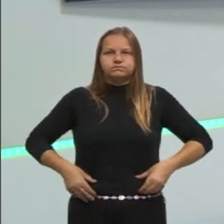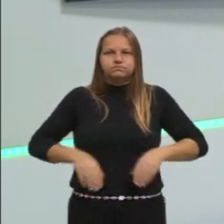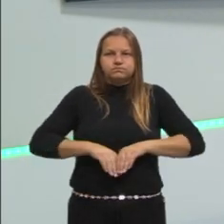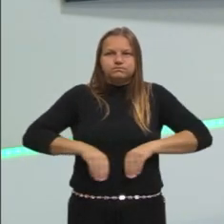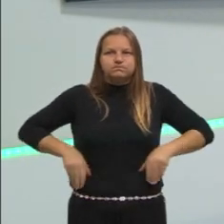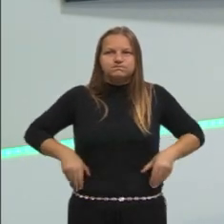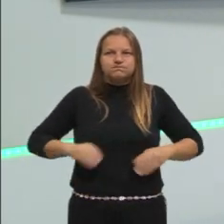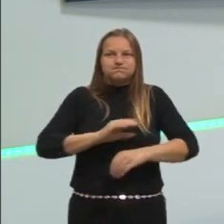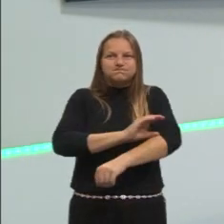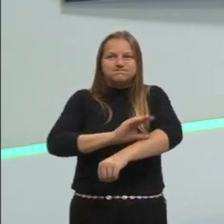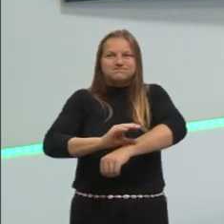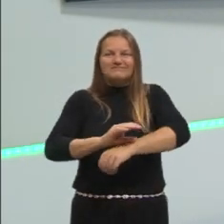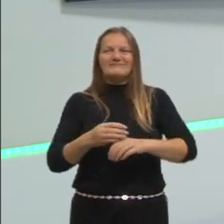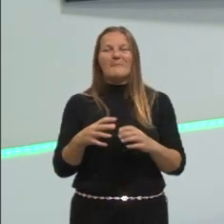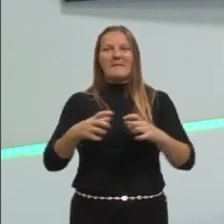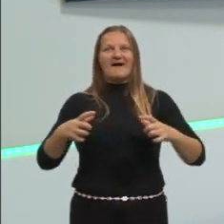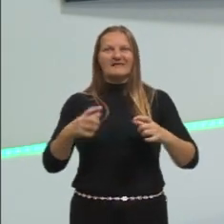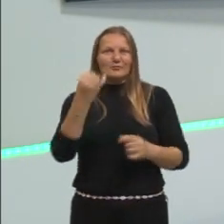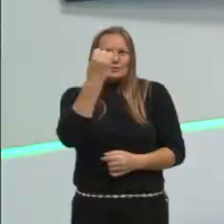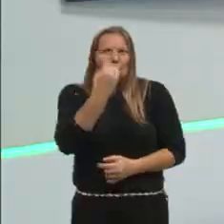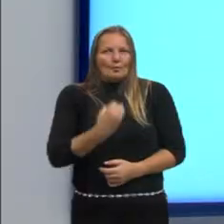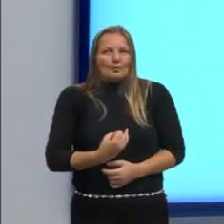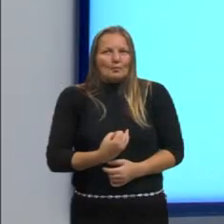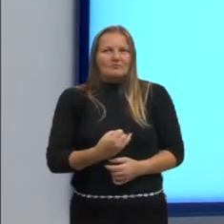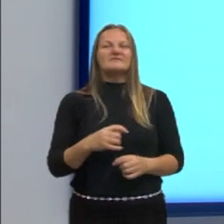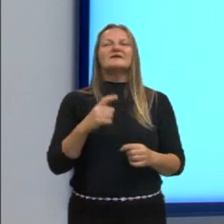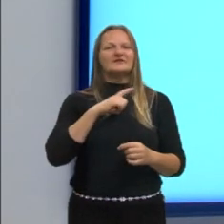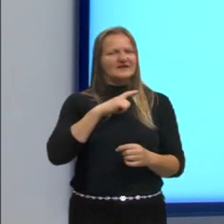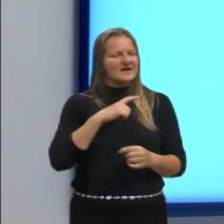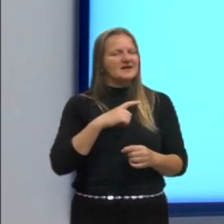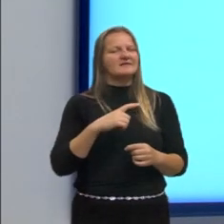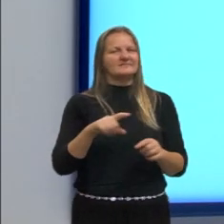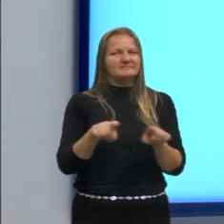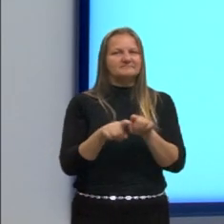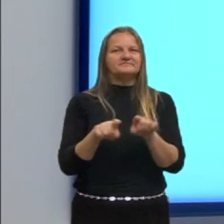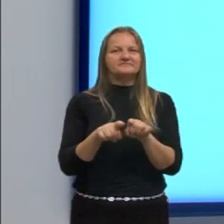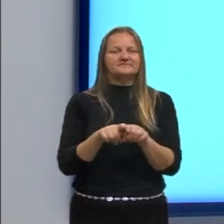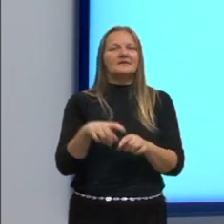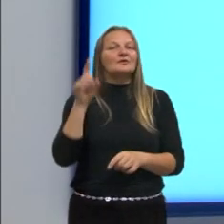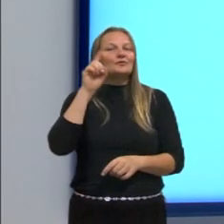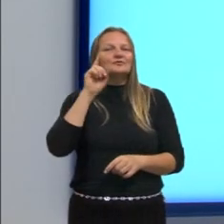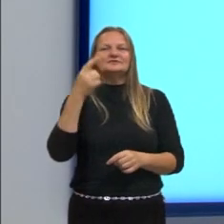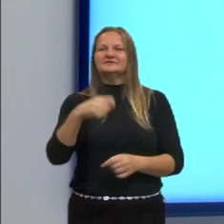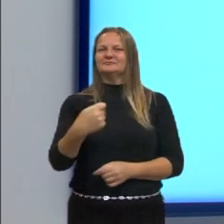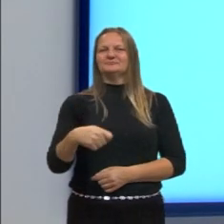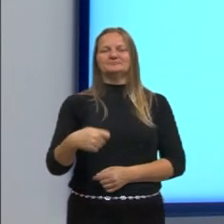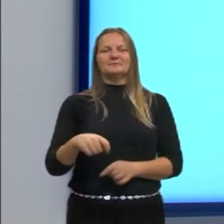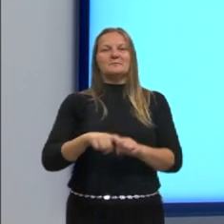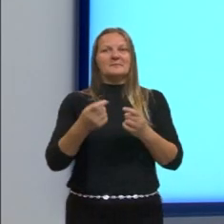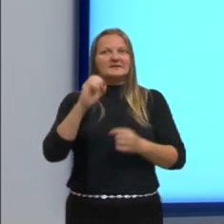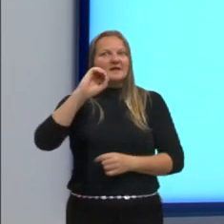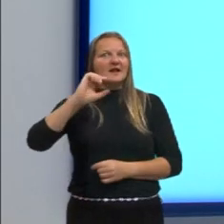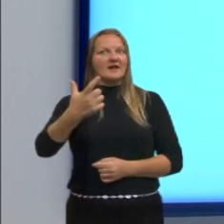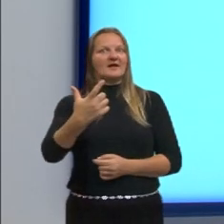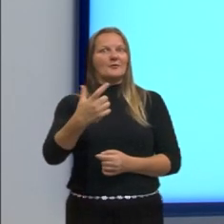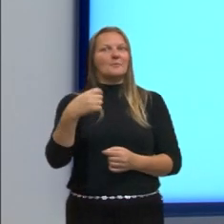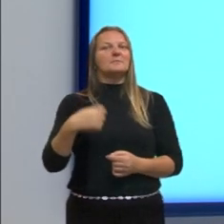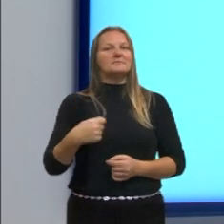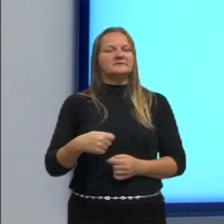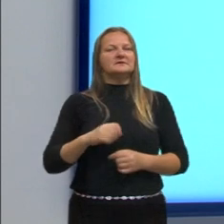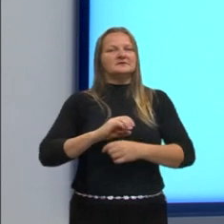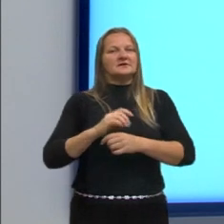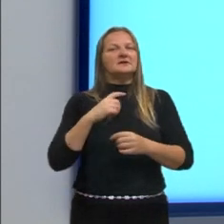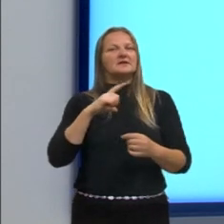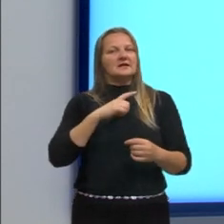né as maiores as vezes Menor Mas então não precisa ser ingerida diariamente Mas claro que precisa existir